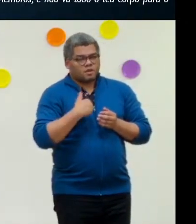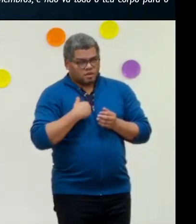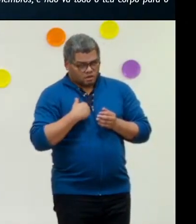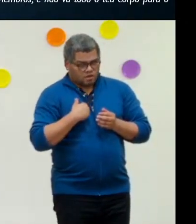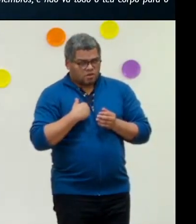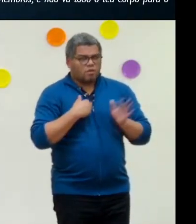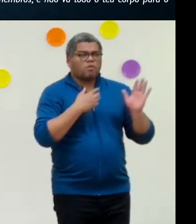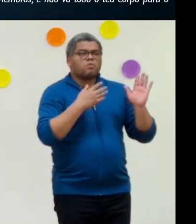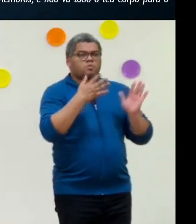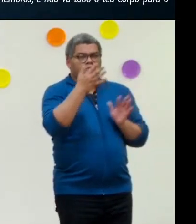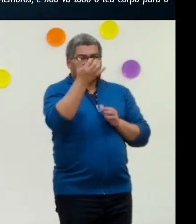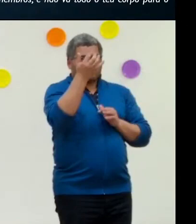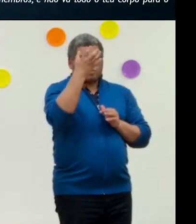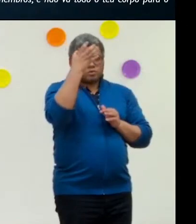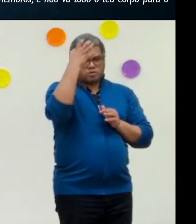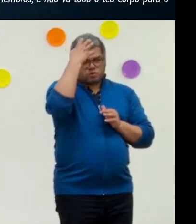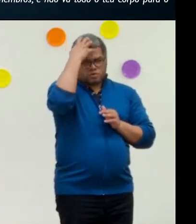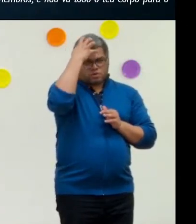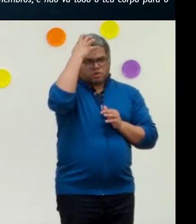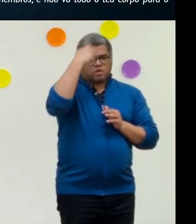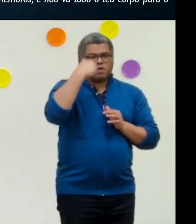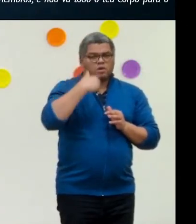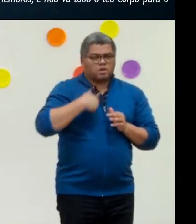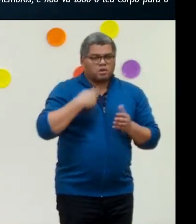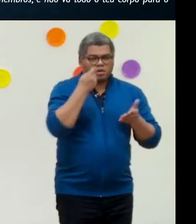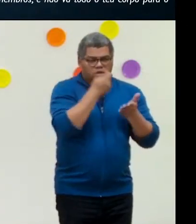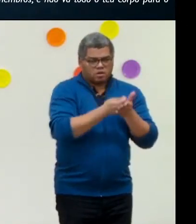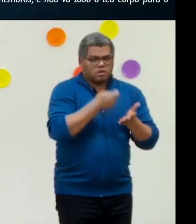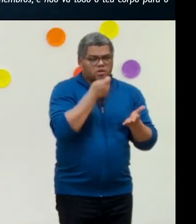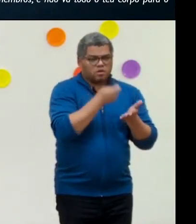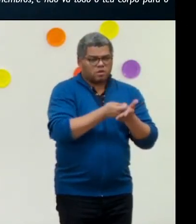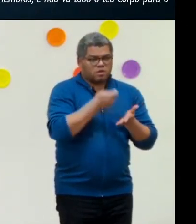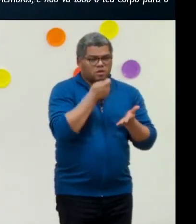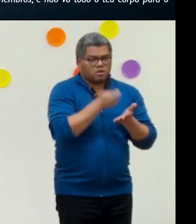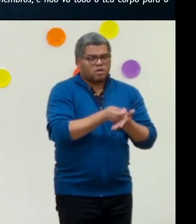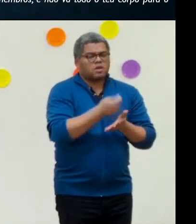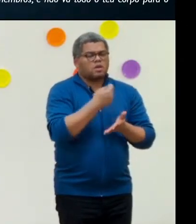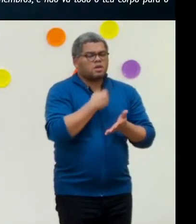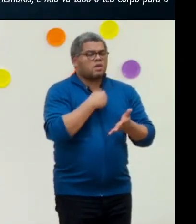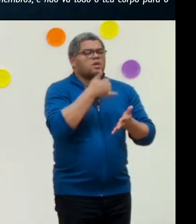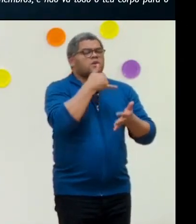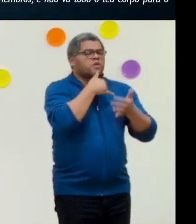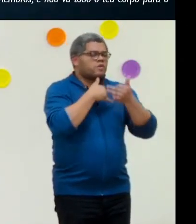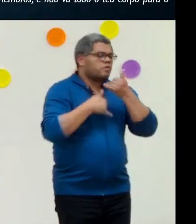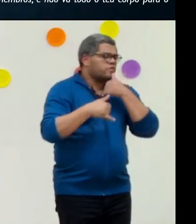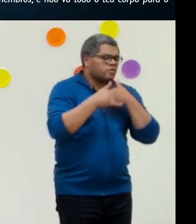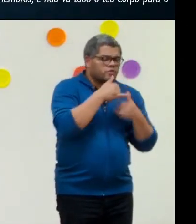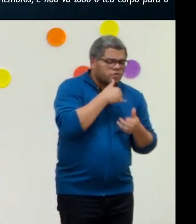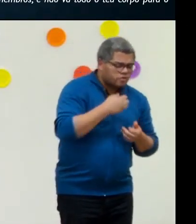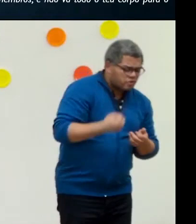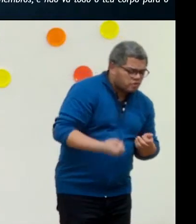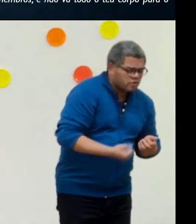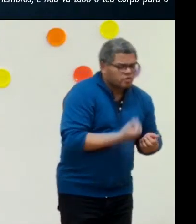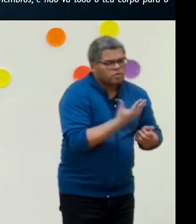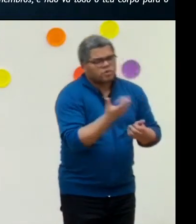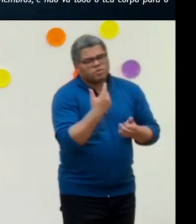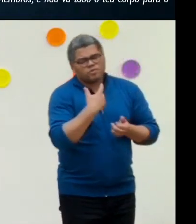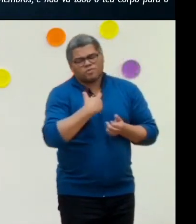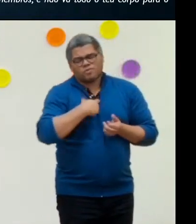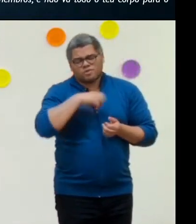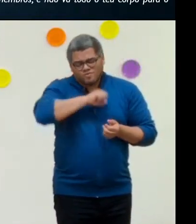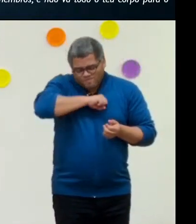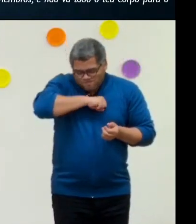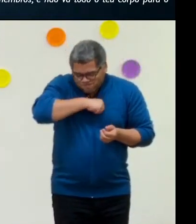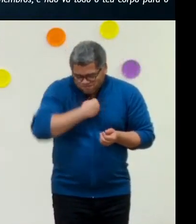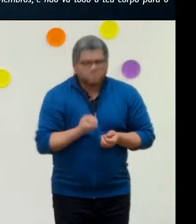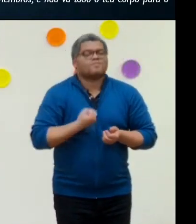pecado. E eu luto contra isso, e Deus sabe o quanto eu lamento quando eu caio, e quanto eu me odeio por